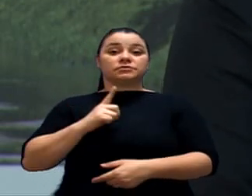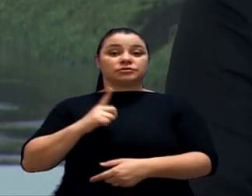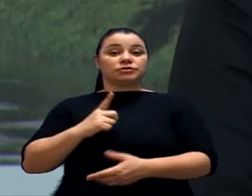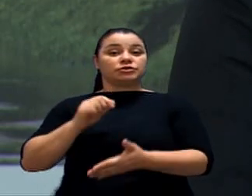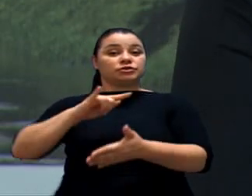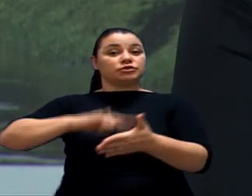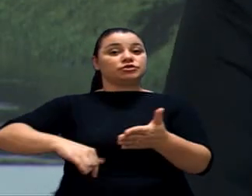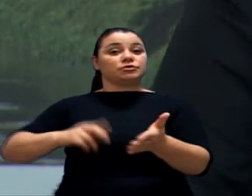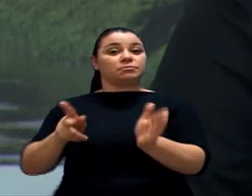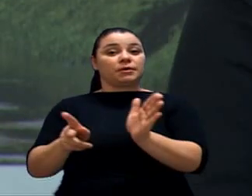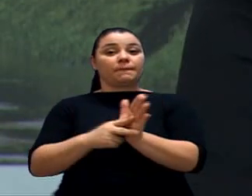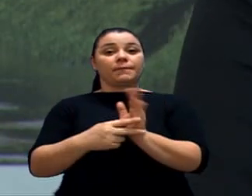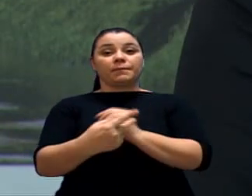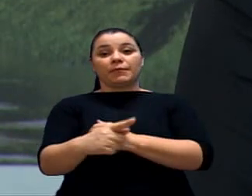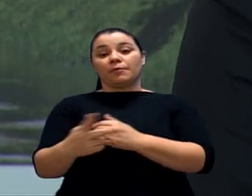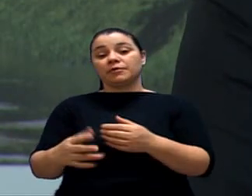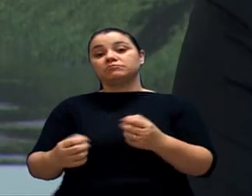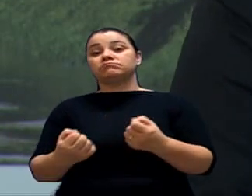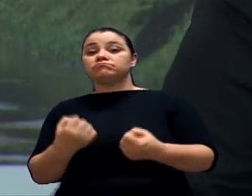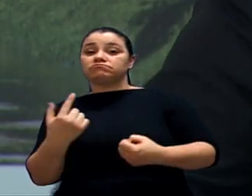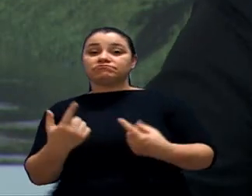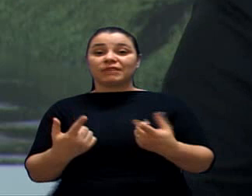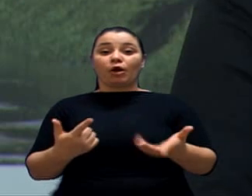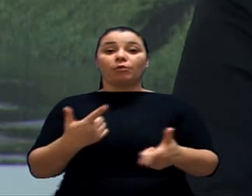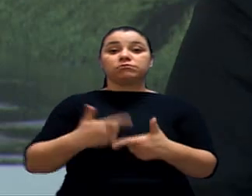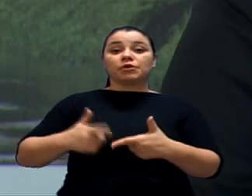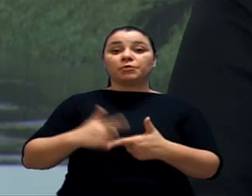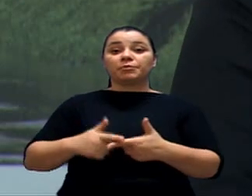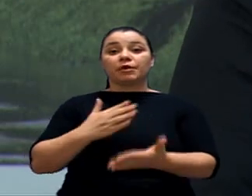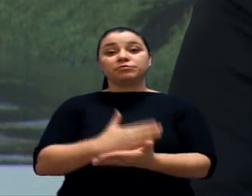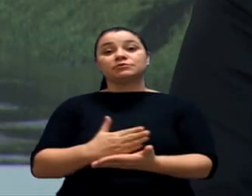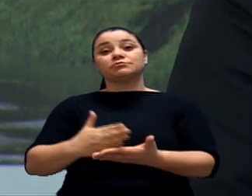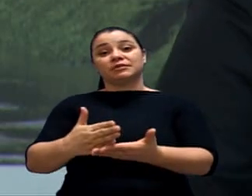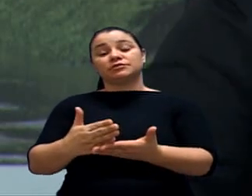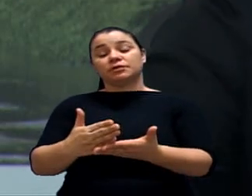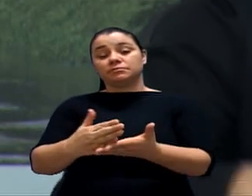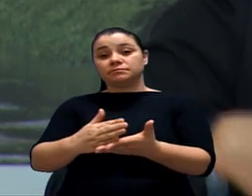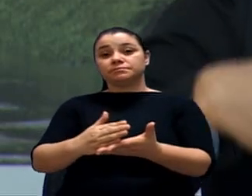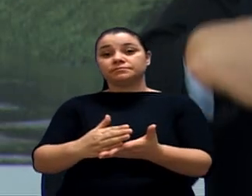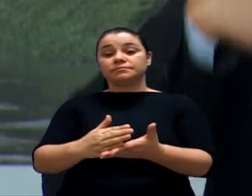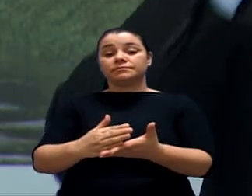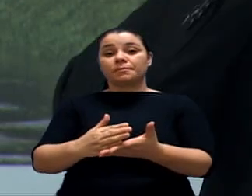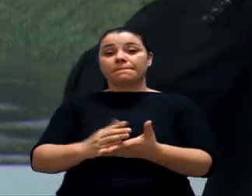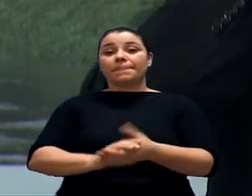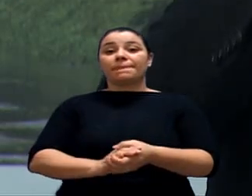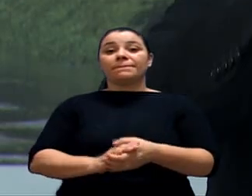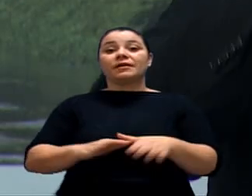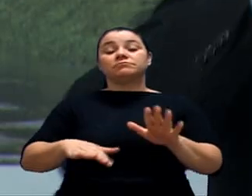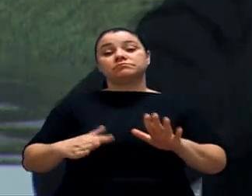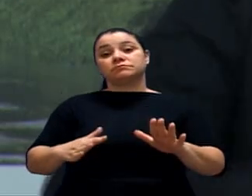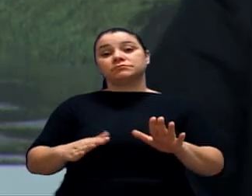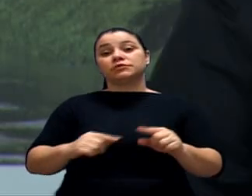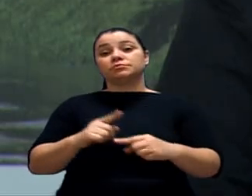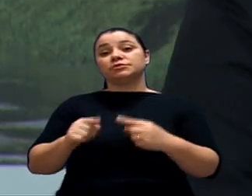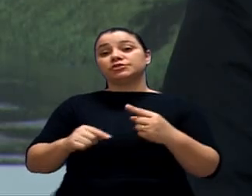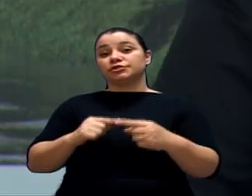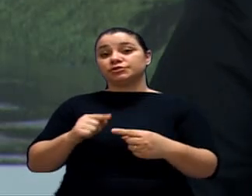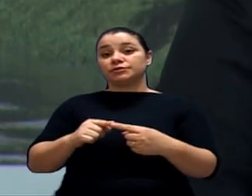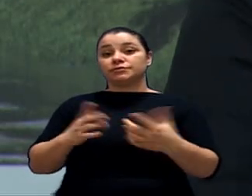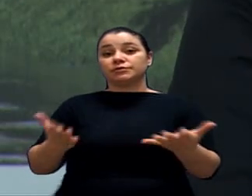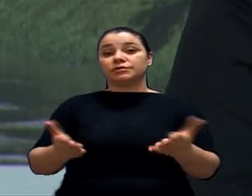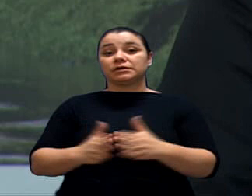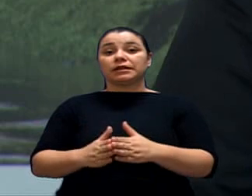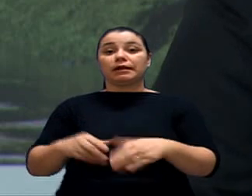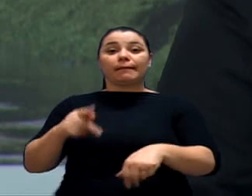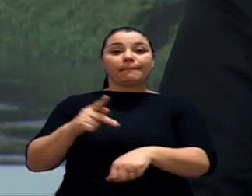titularização. Aí houve alguns problemas, né, que se iniciou-se em razão do morro, de